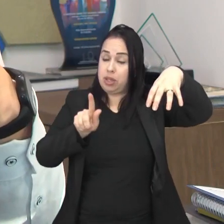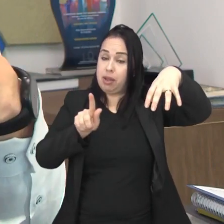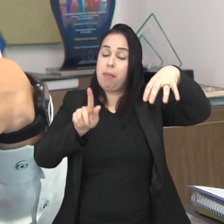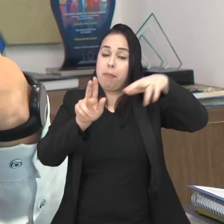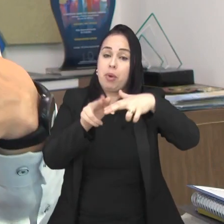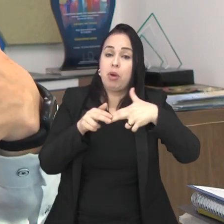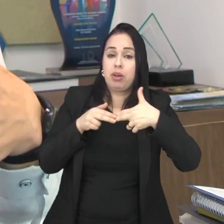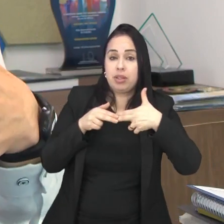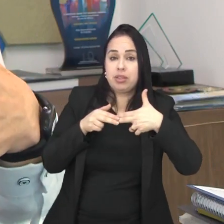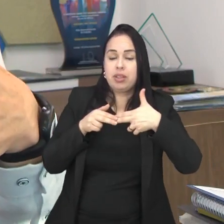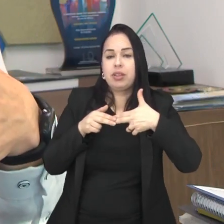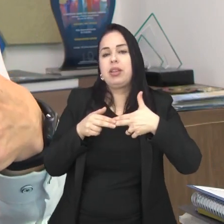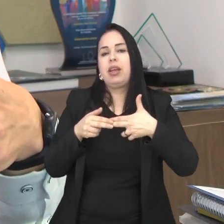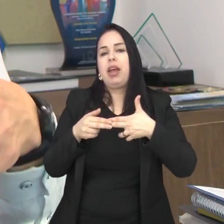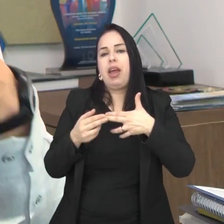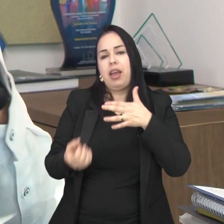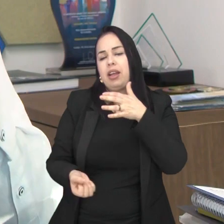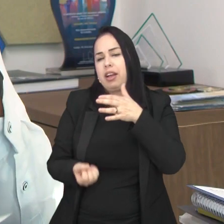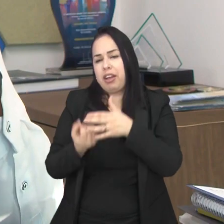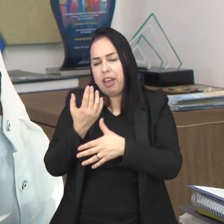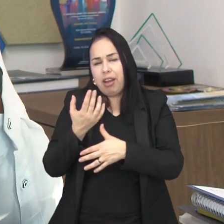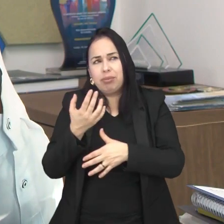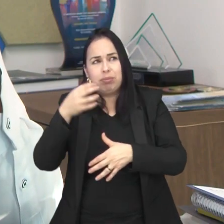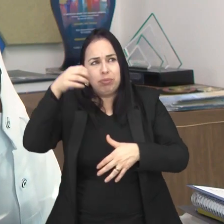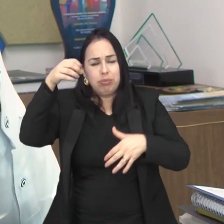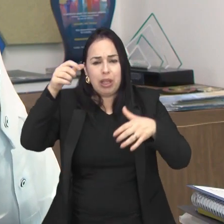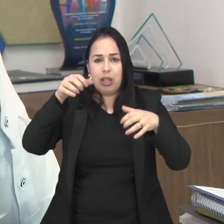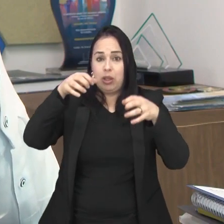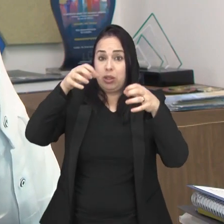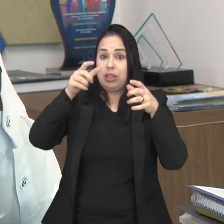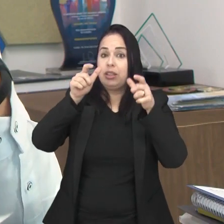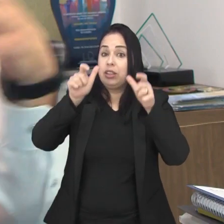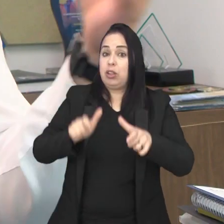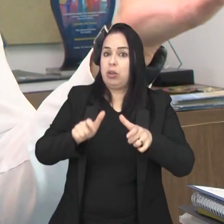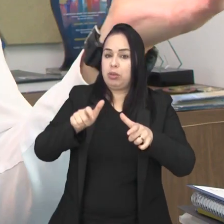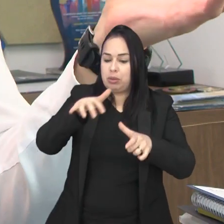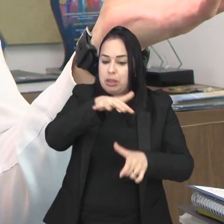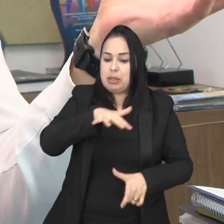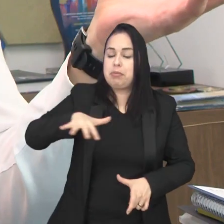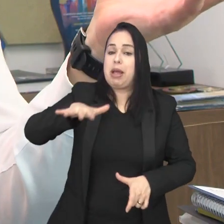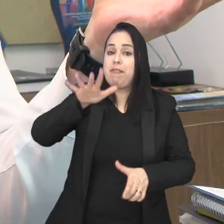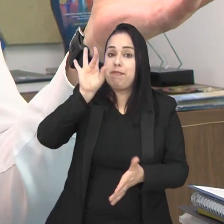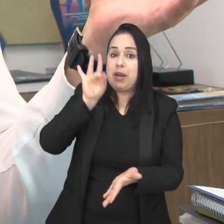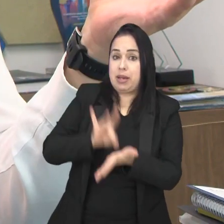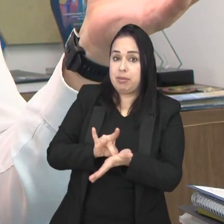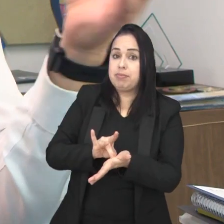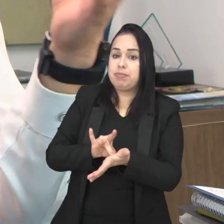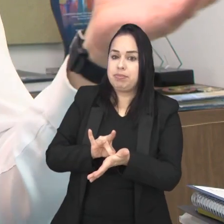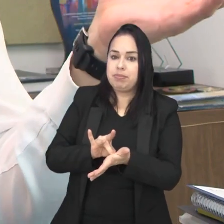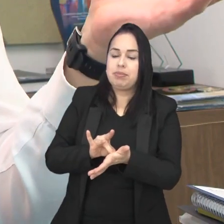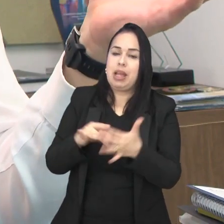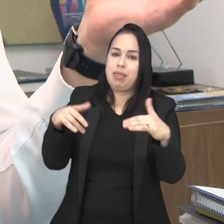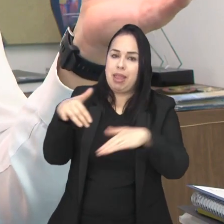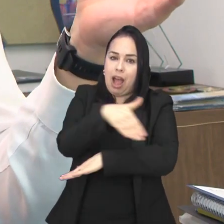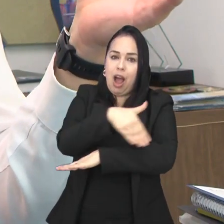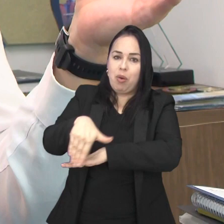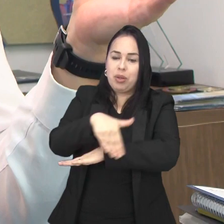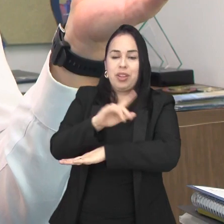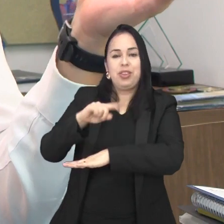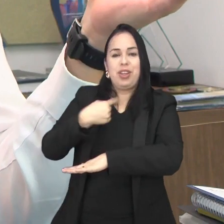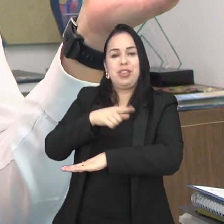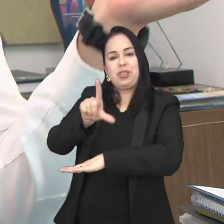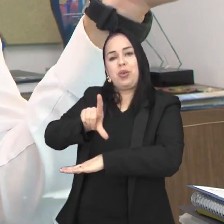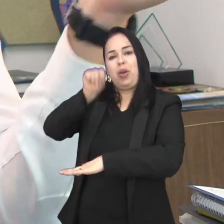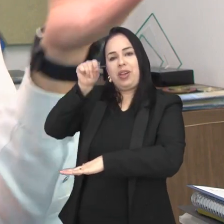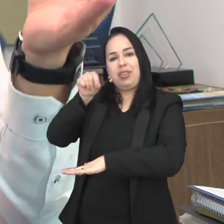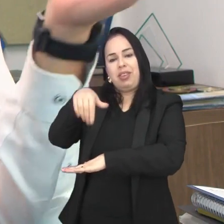é muito mais plausível que eu implante esse local dentro de um ambiente real. E esse ambiente real, a